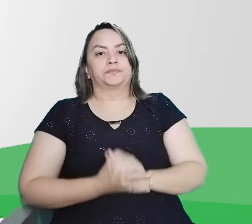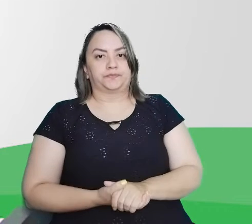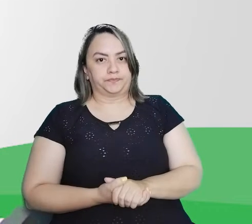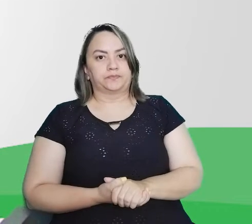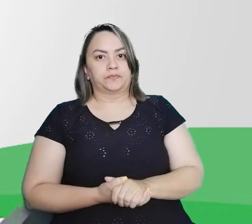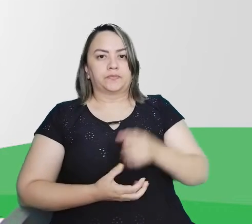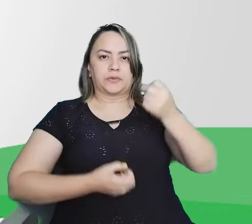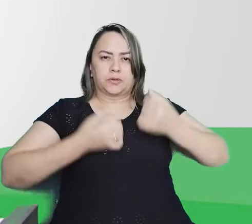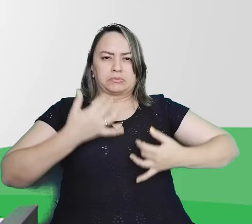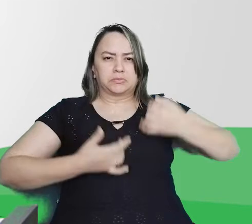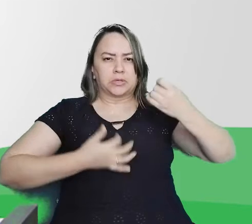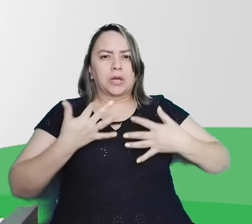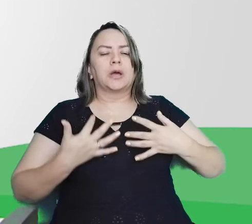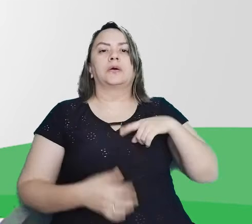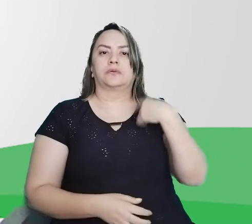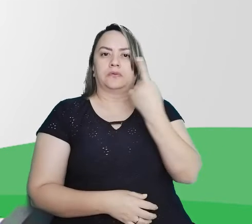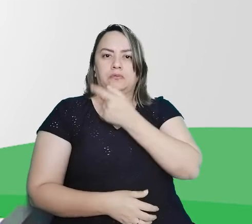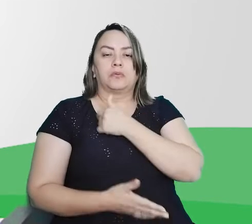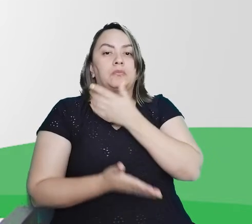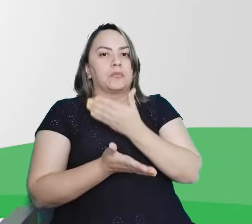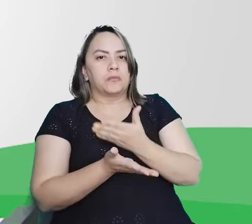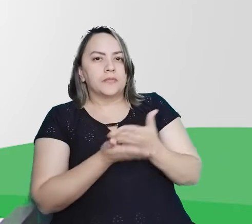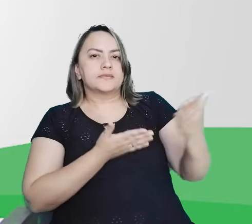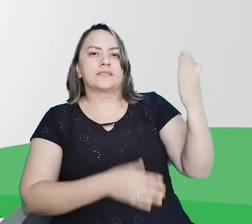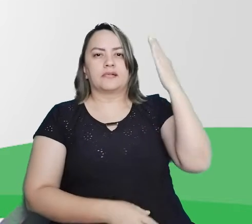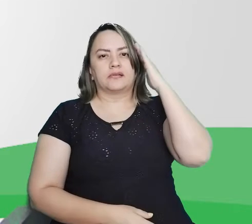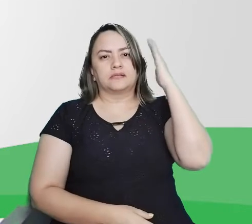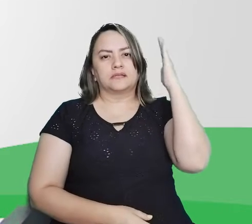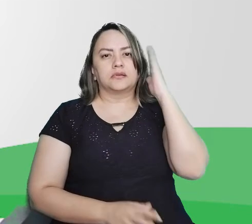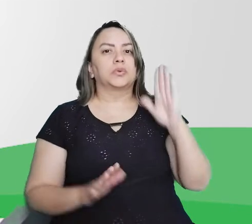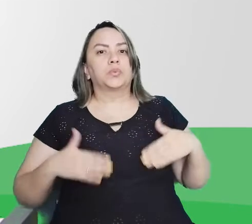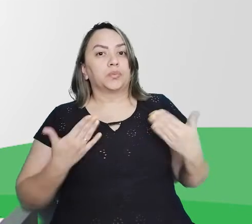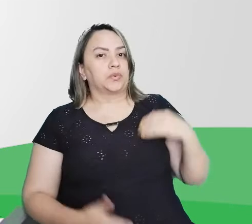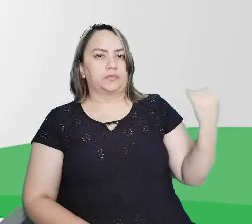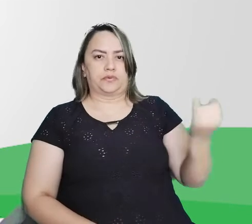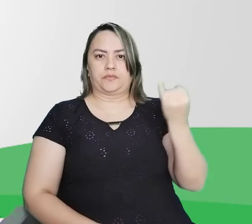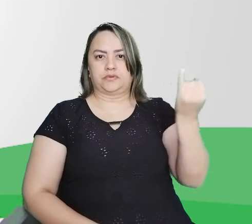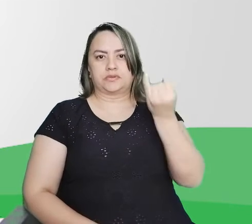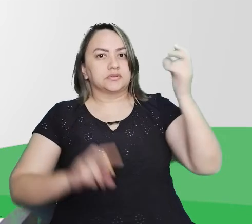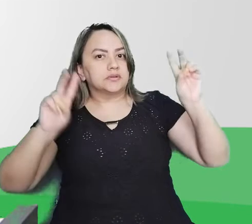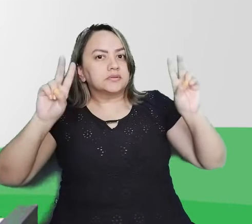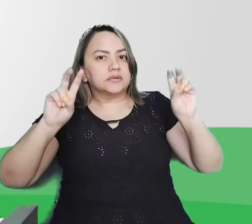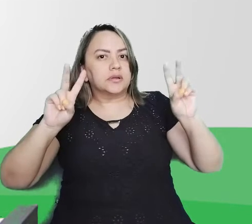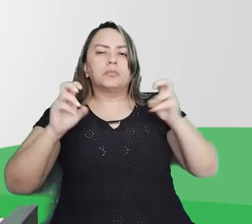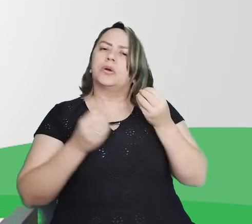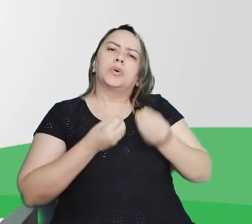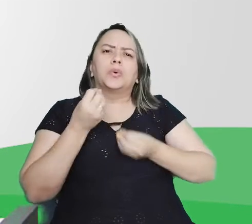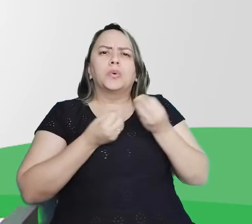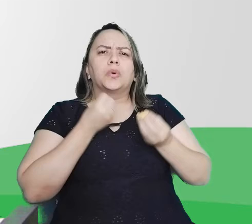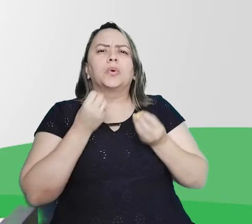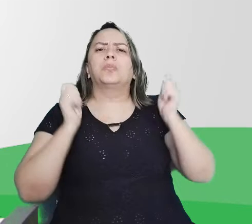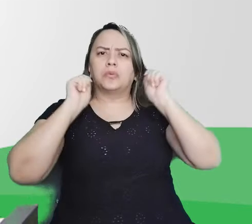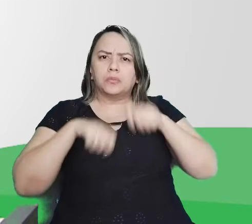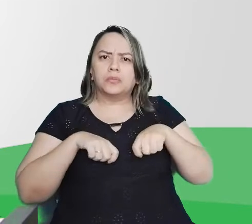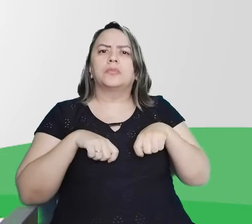caminho. Começaremos entendendo qual é a importância desse tema, ou seja, como a gente pode reconhecer esse tema